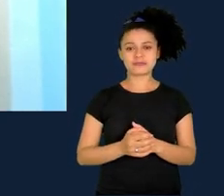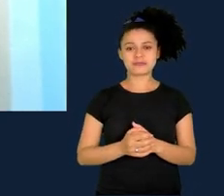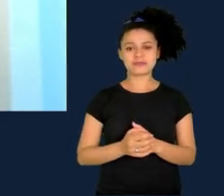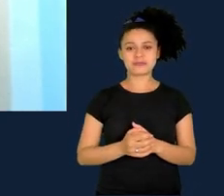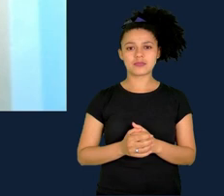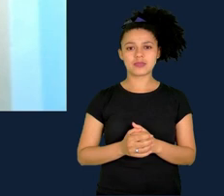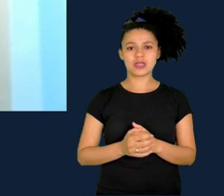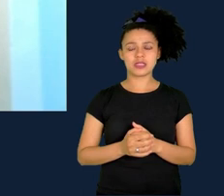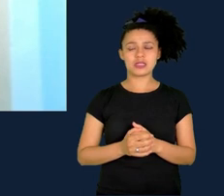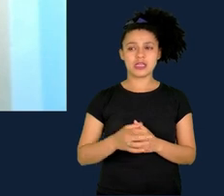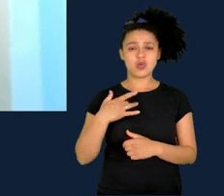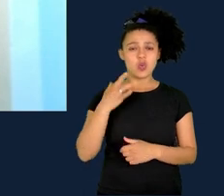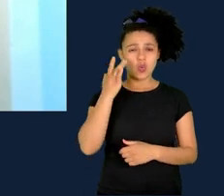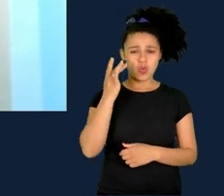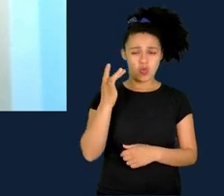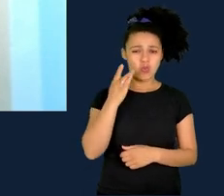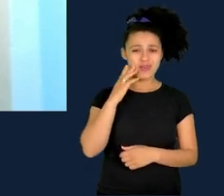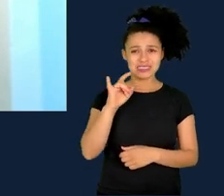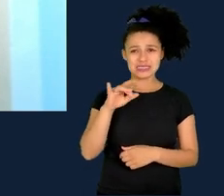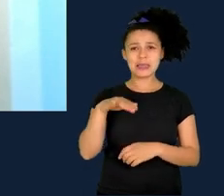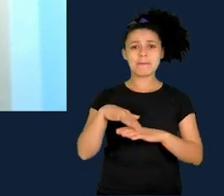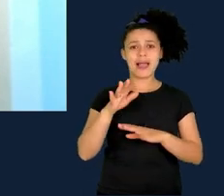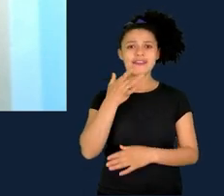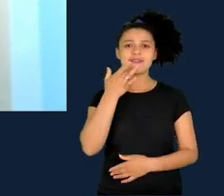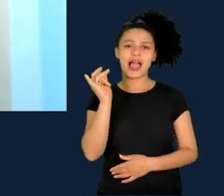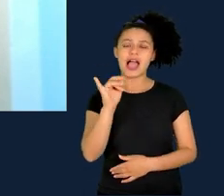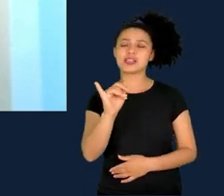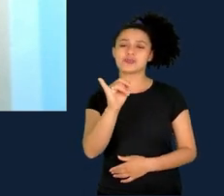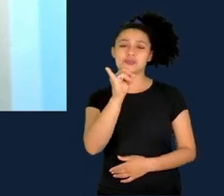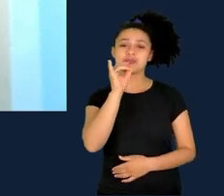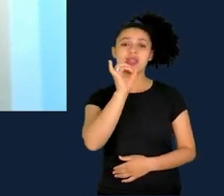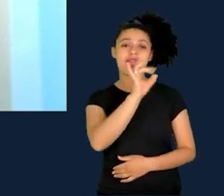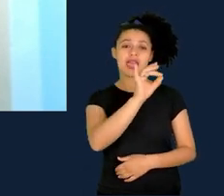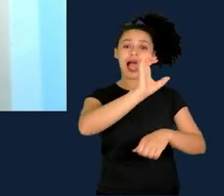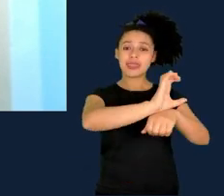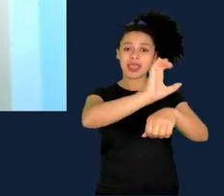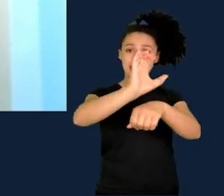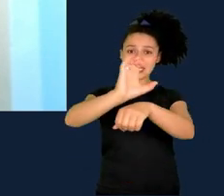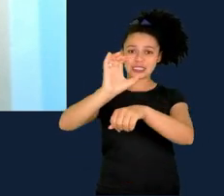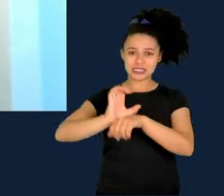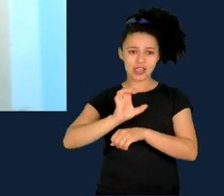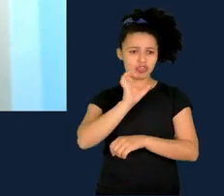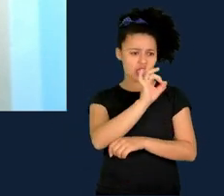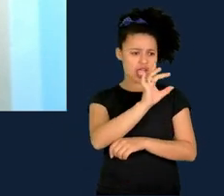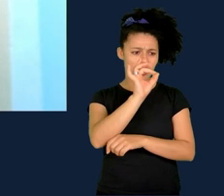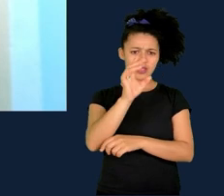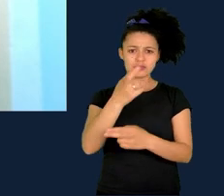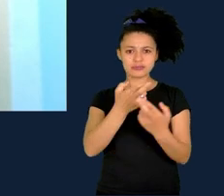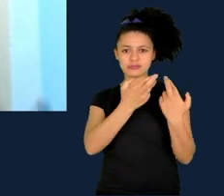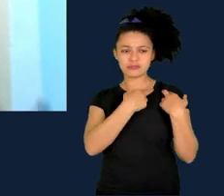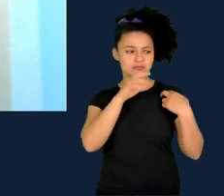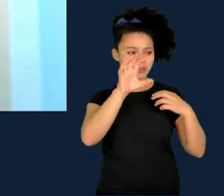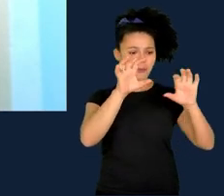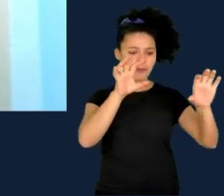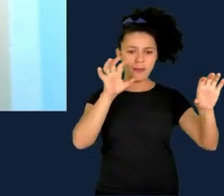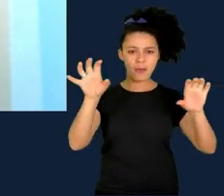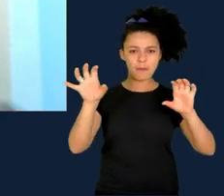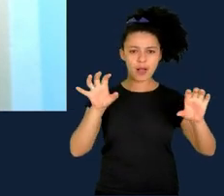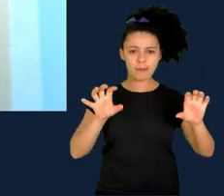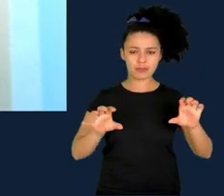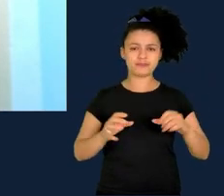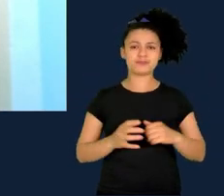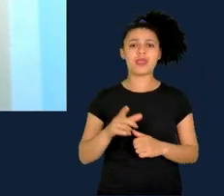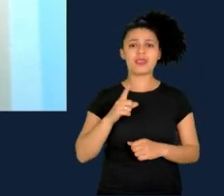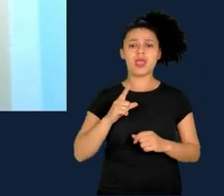ser mais fácil que cada estado pudesse implementar nos seus estados, né? Porque tem um